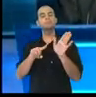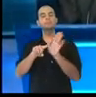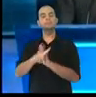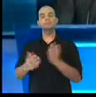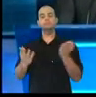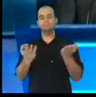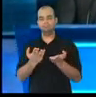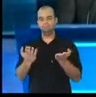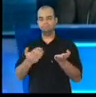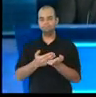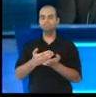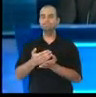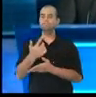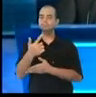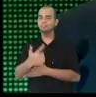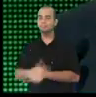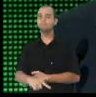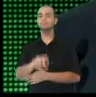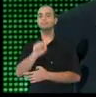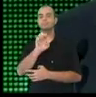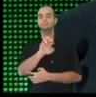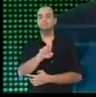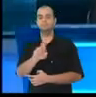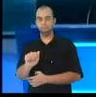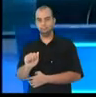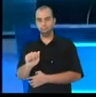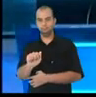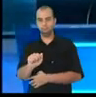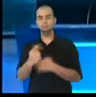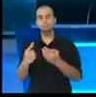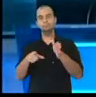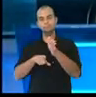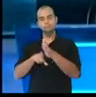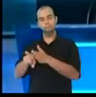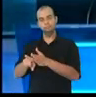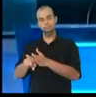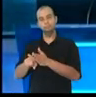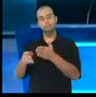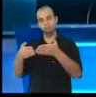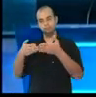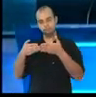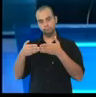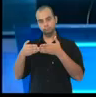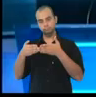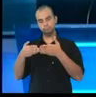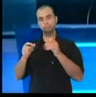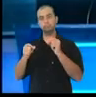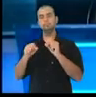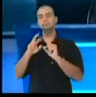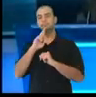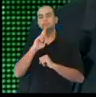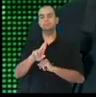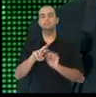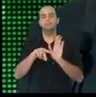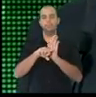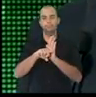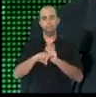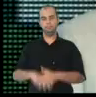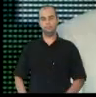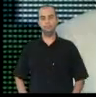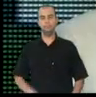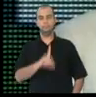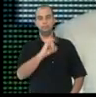iniciada novamente por José Serra. Candidato, comece, por favor, indicando quem vai responder a sua pergunta. Dilma Rousseff.